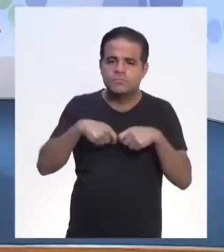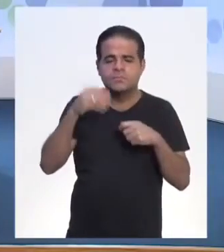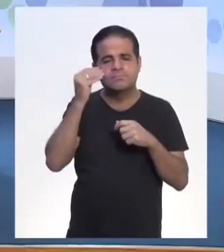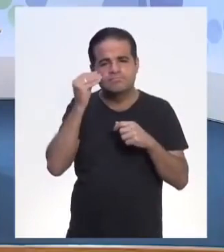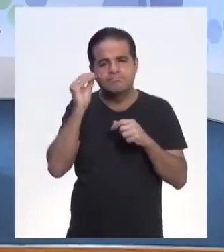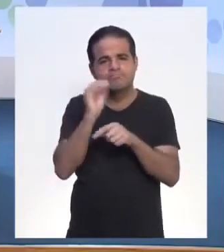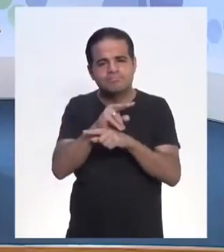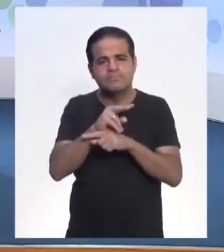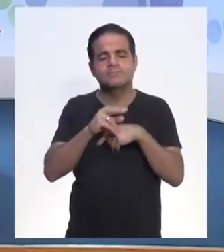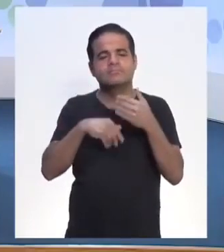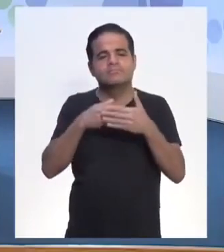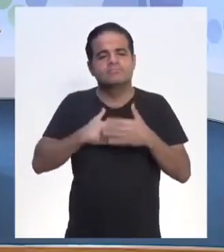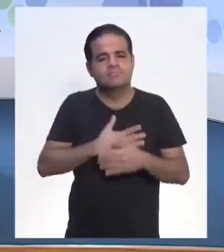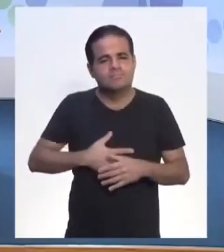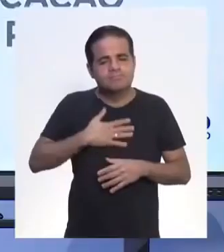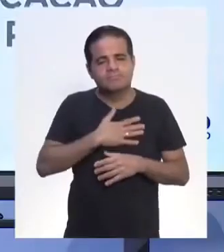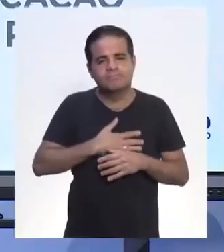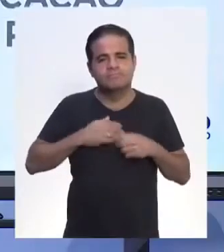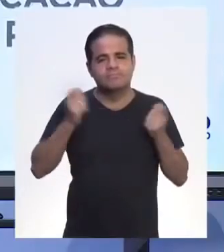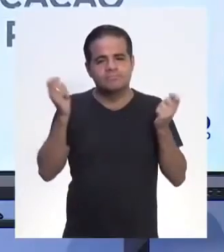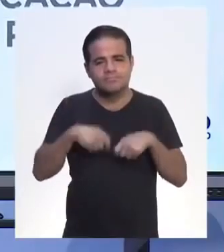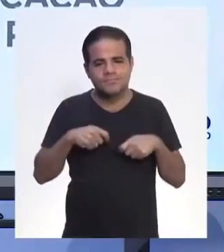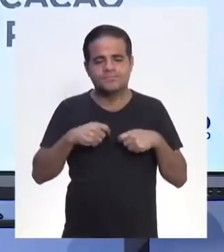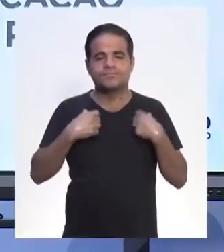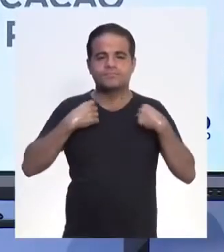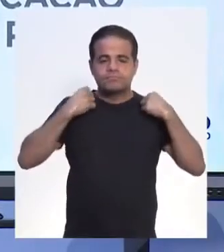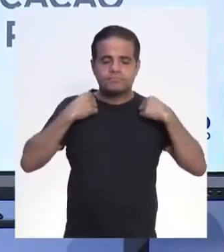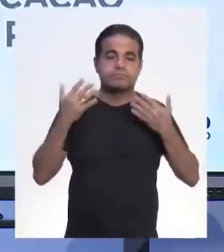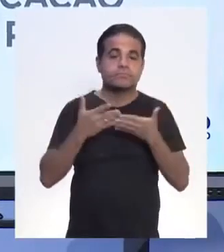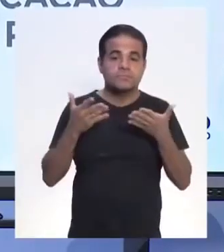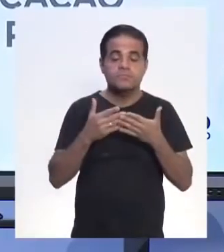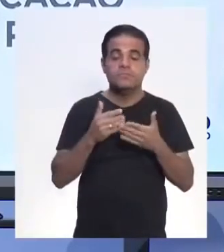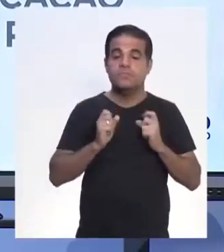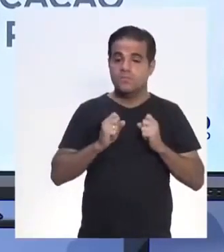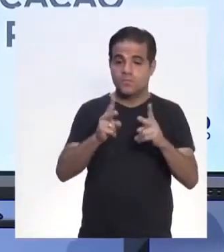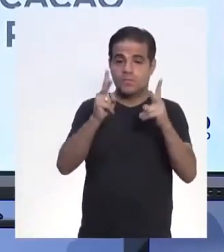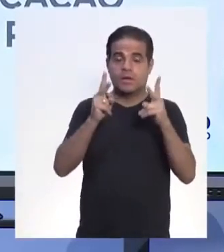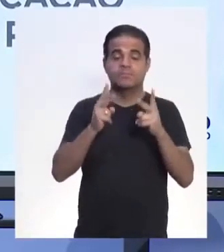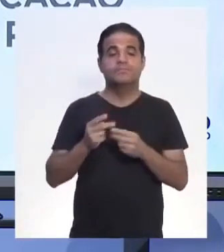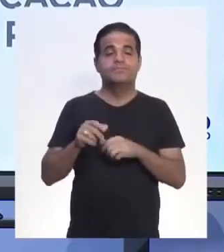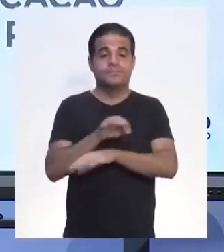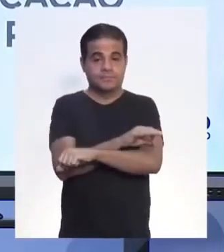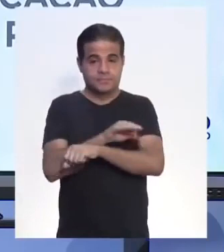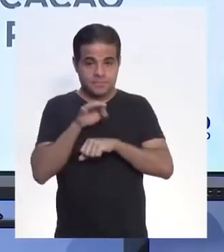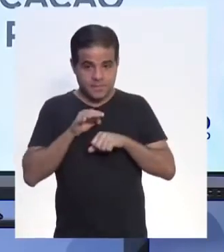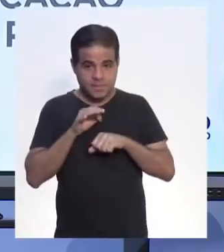essa aula o mais agradável possível, certo? Isso mesmo. Então, hoje nós vamos continuar a questão das retas